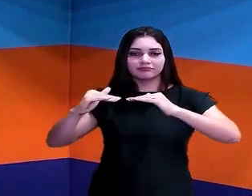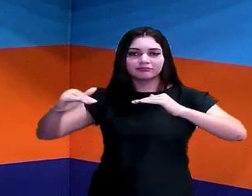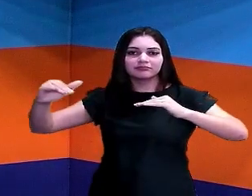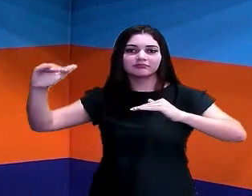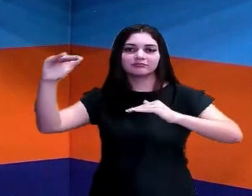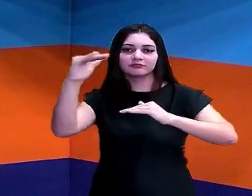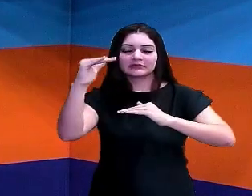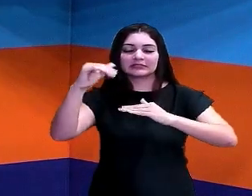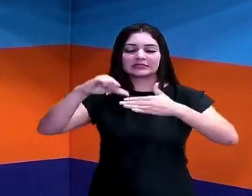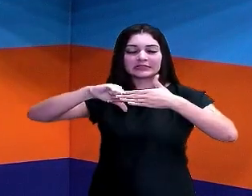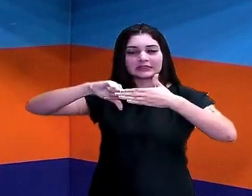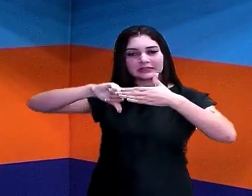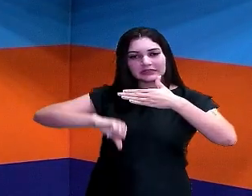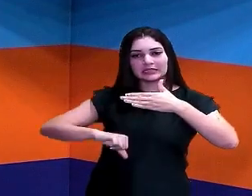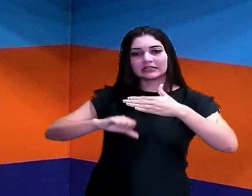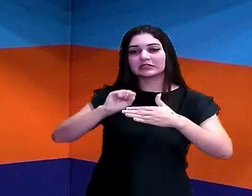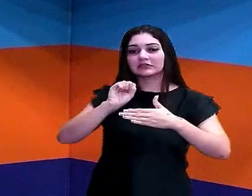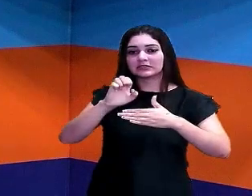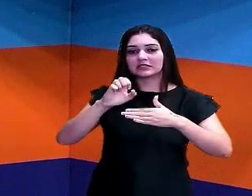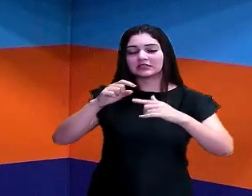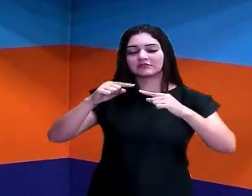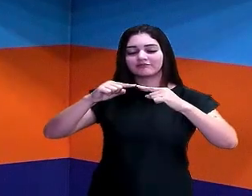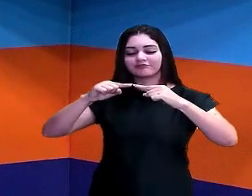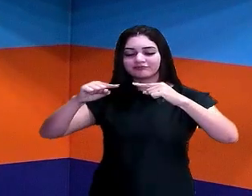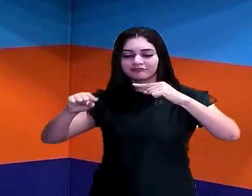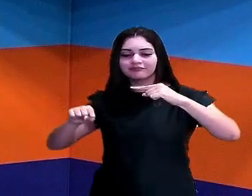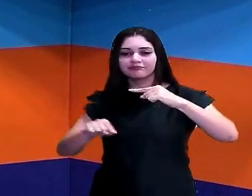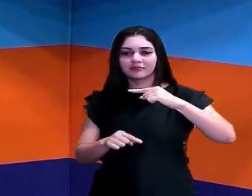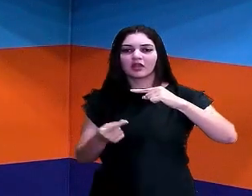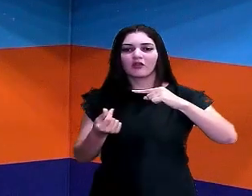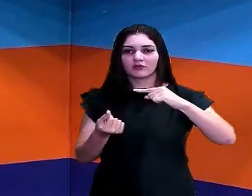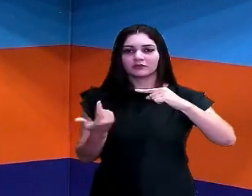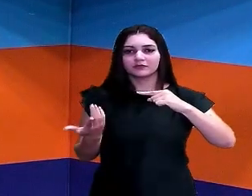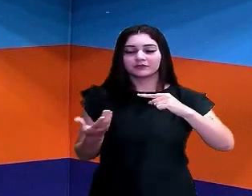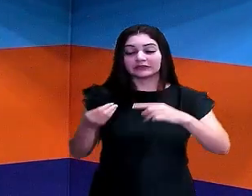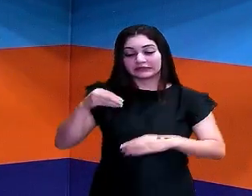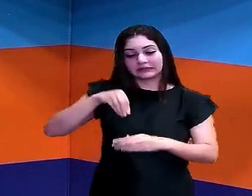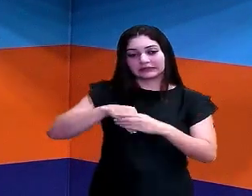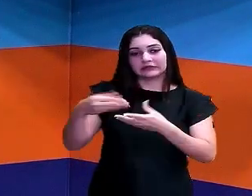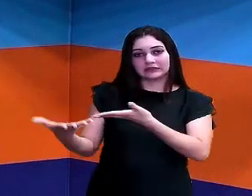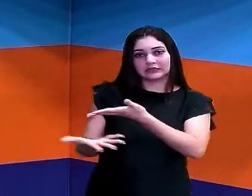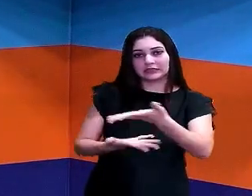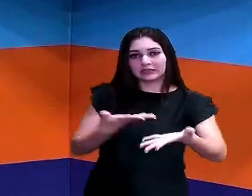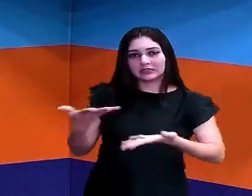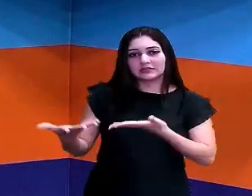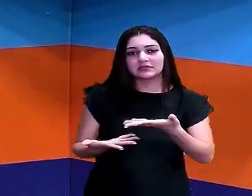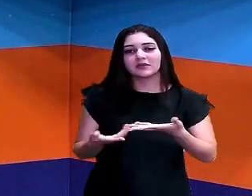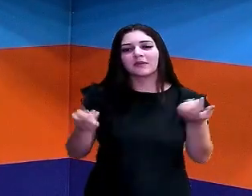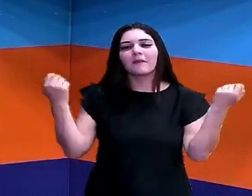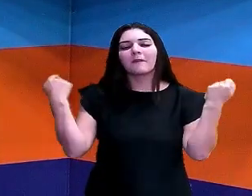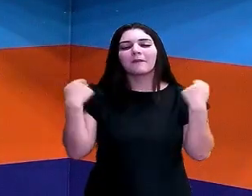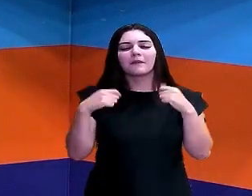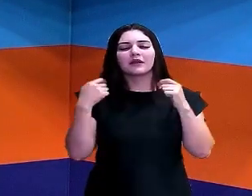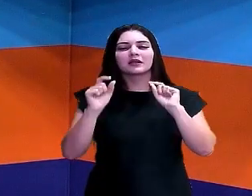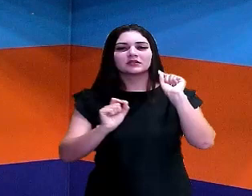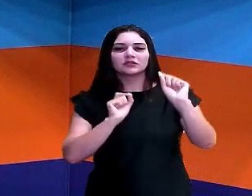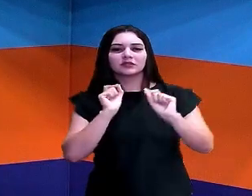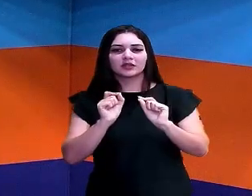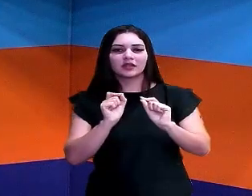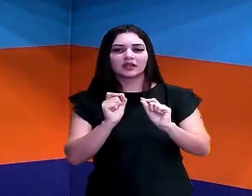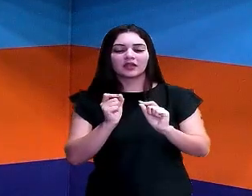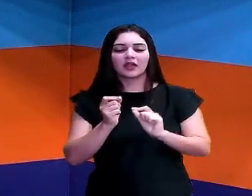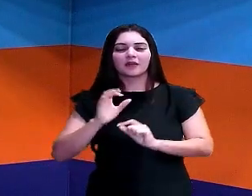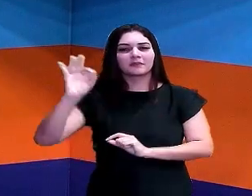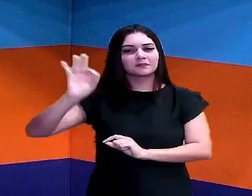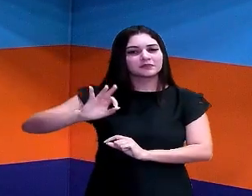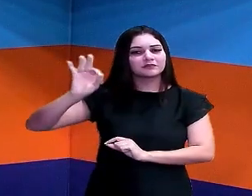e negativa se o preço da ação tiver diminuído. Então, dentro dessa relação aqui, eu preciso ver a questão da